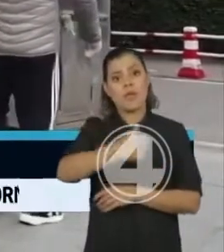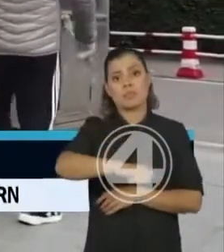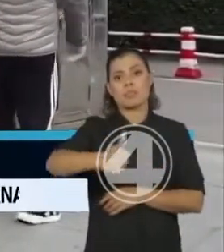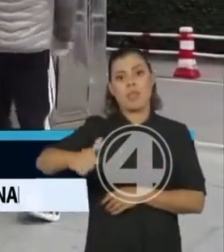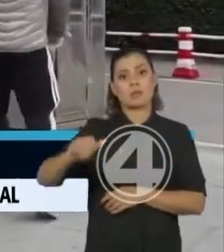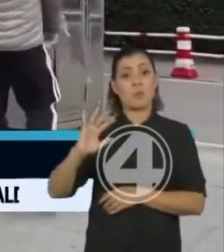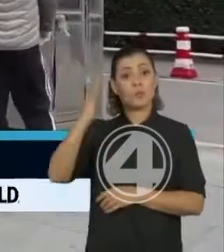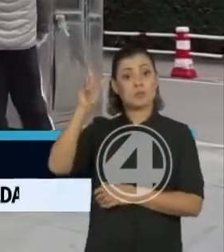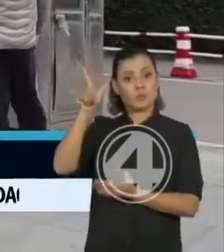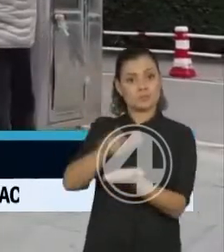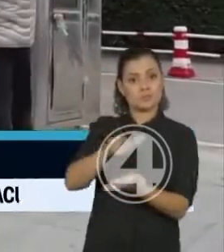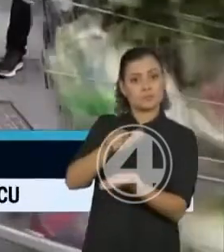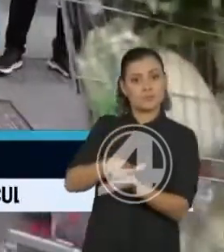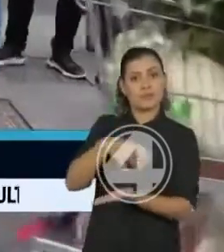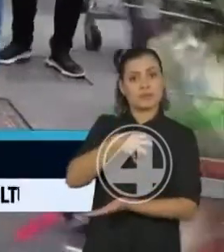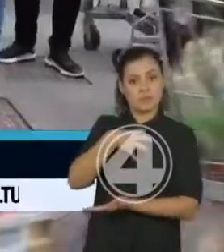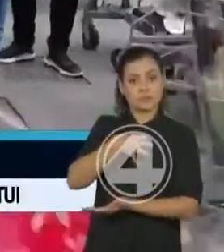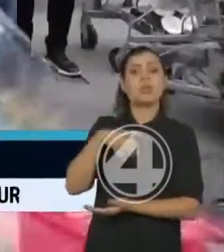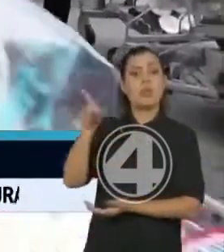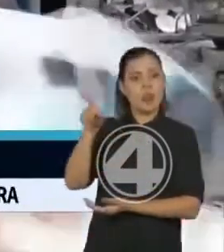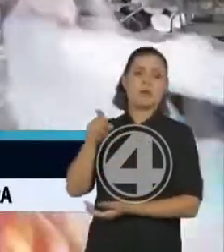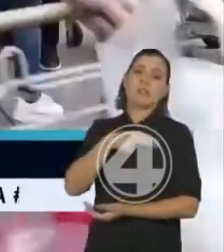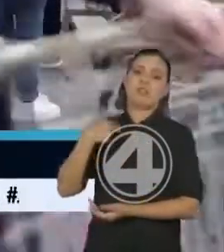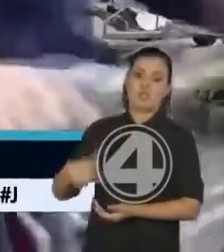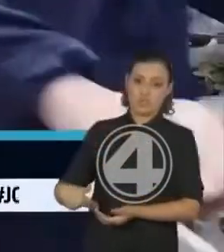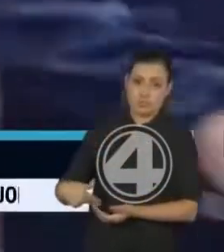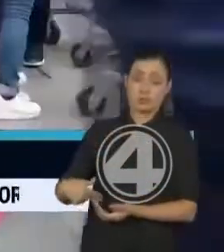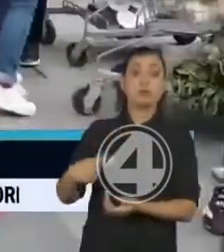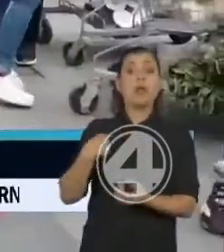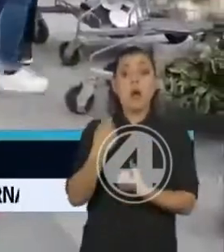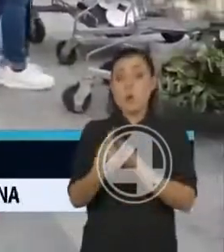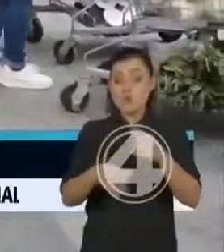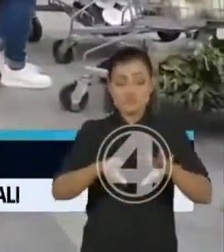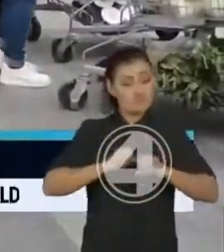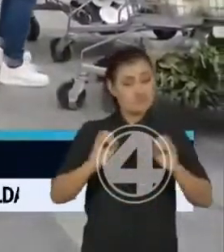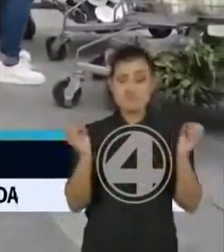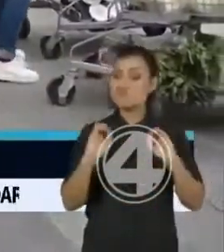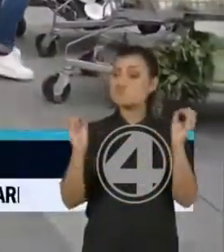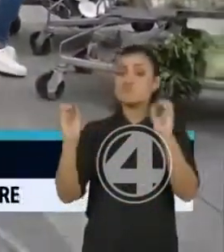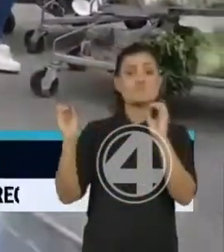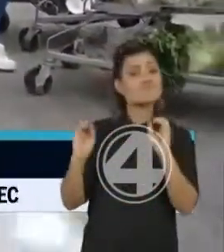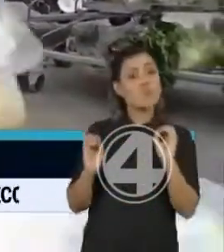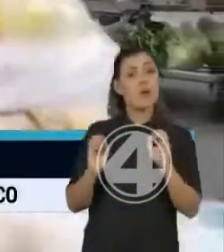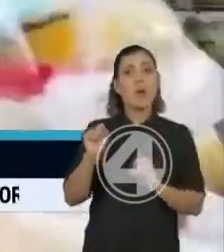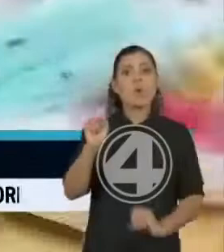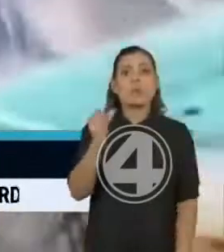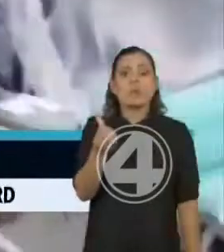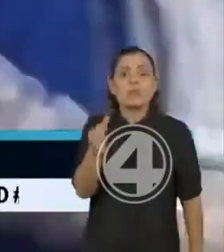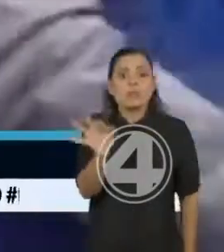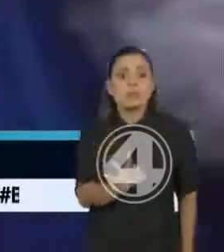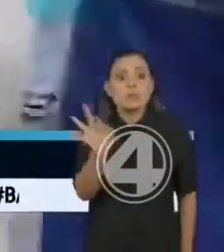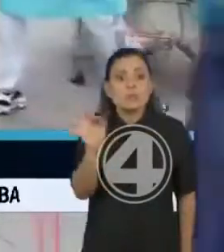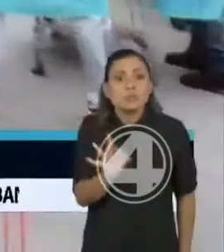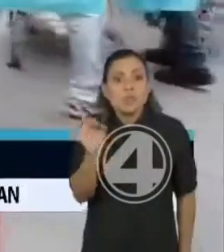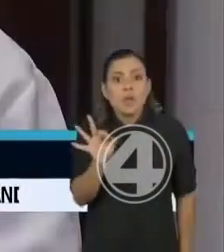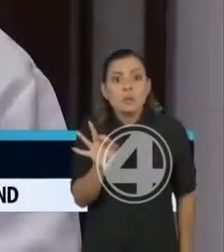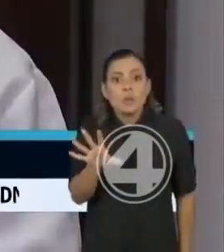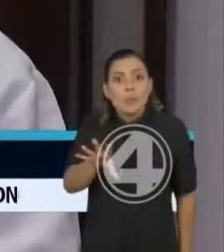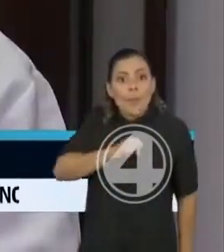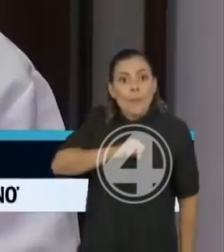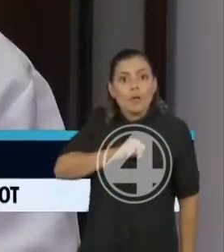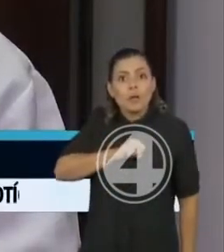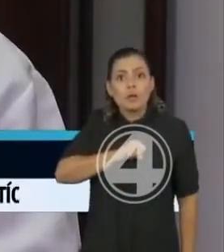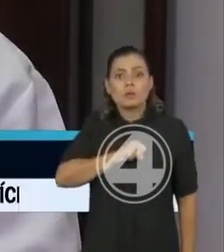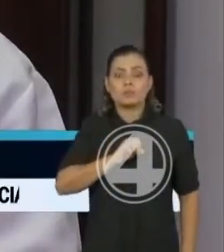dos casos de hum hum na china onde os pacientes assintomáticos representavam oitenta e seis por cento dos casos